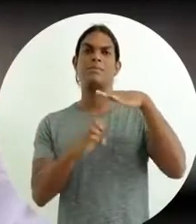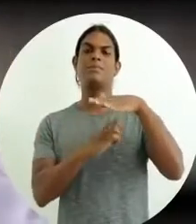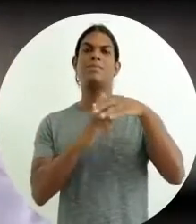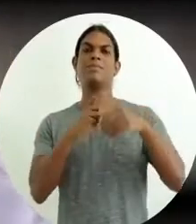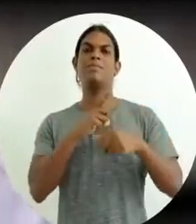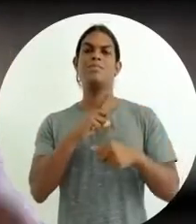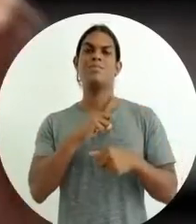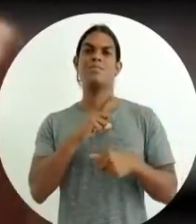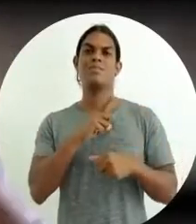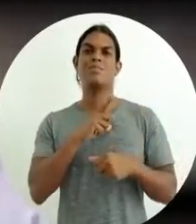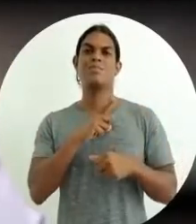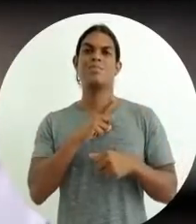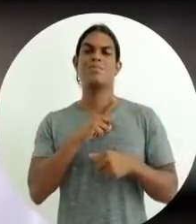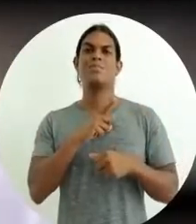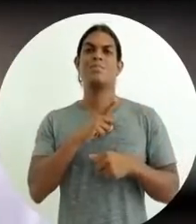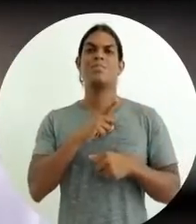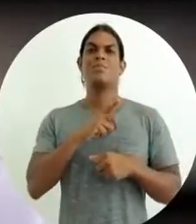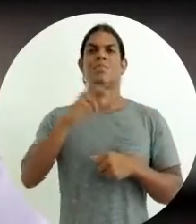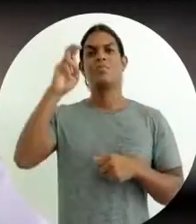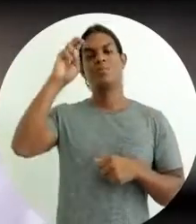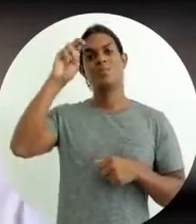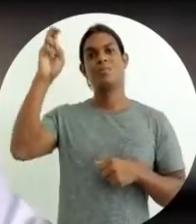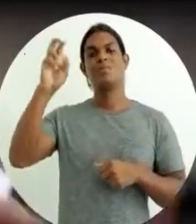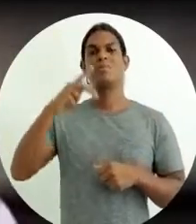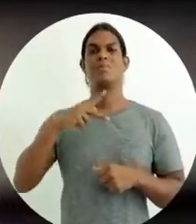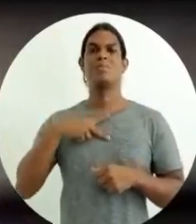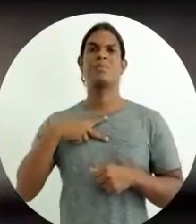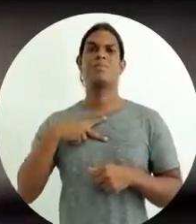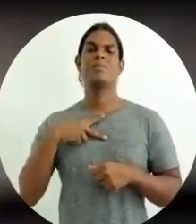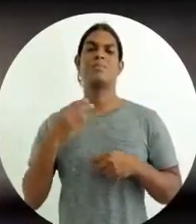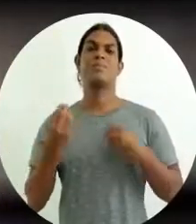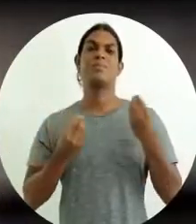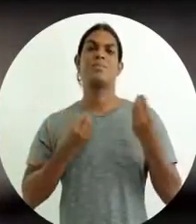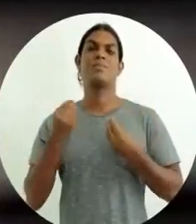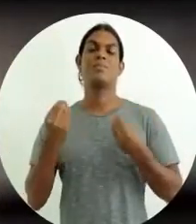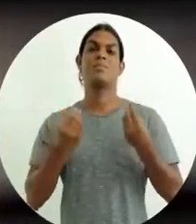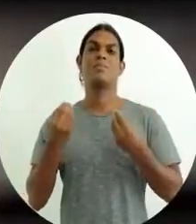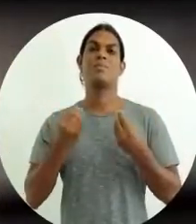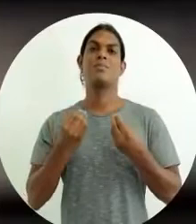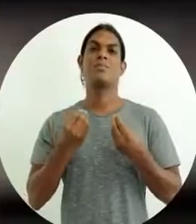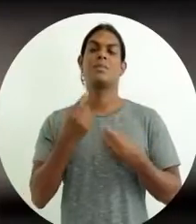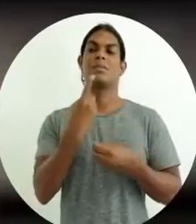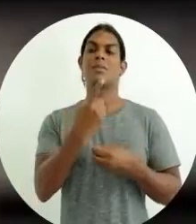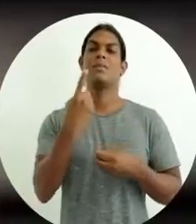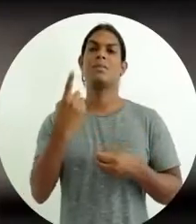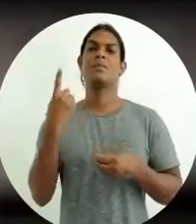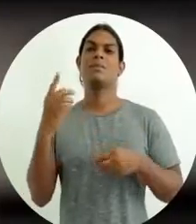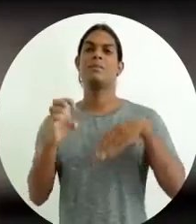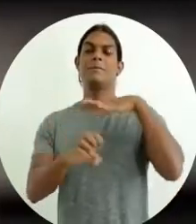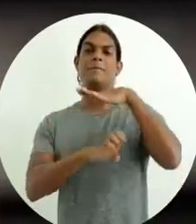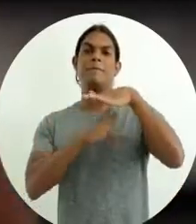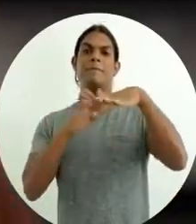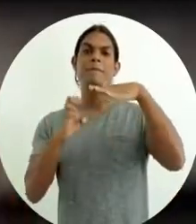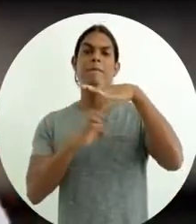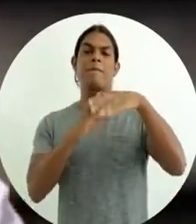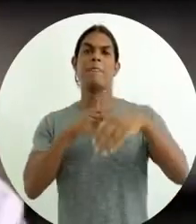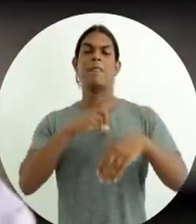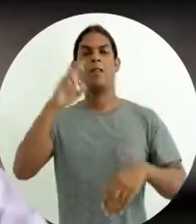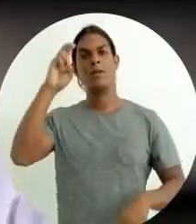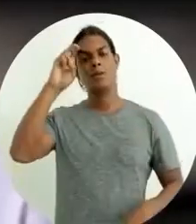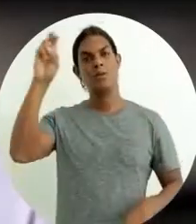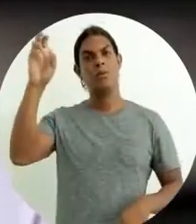organização tem a sua própria cultura. E como é agora que cada organização tem a sua cultura, que